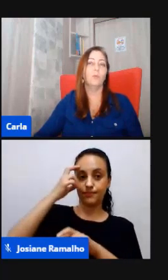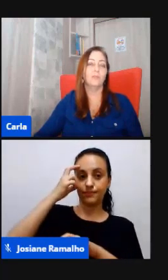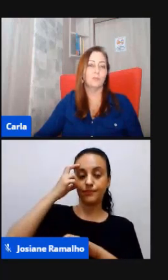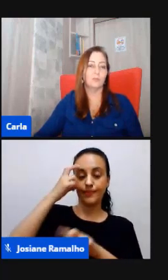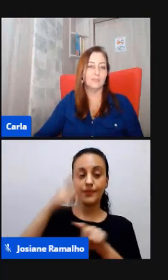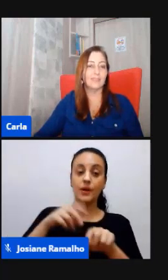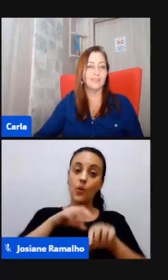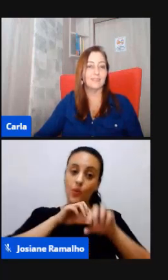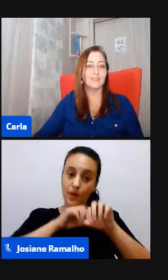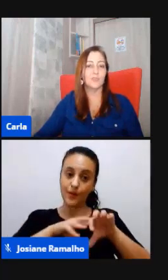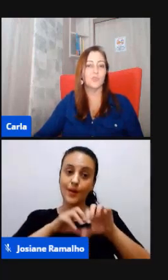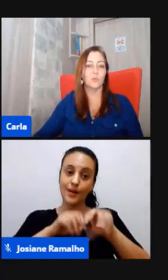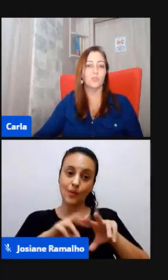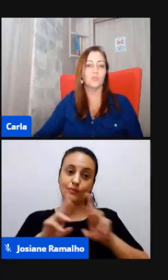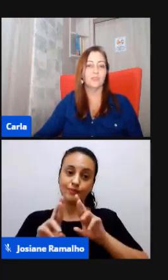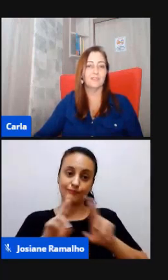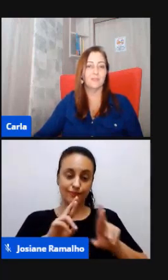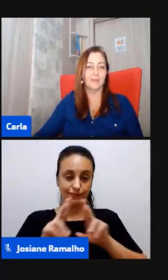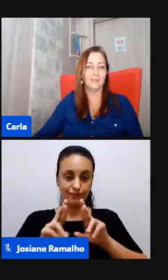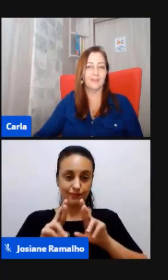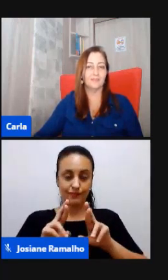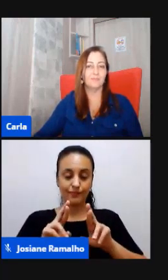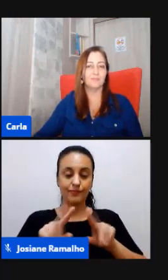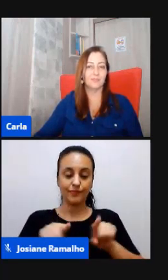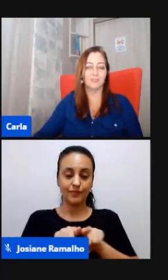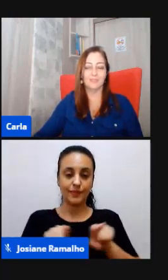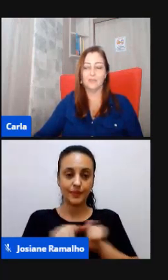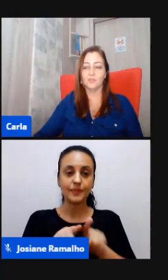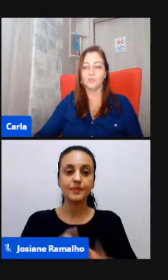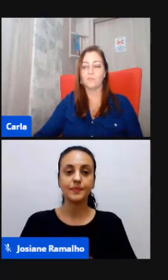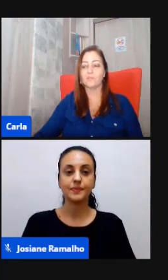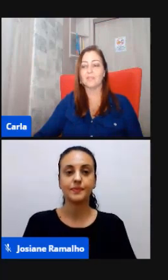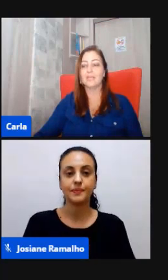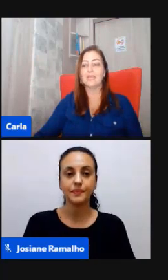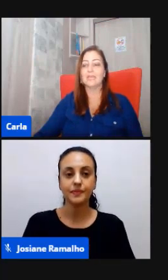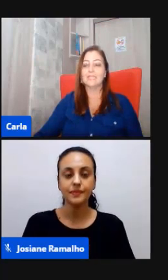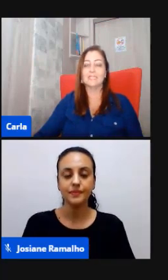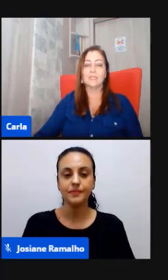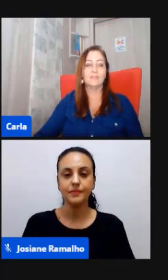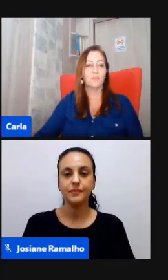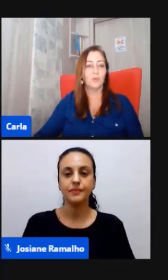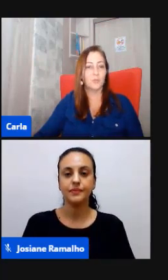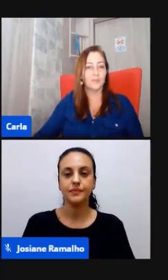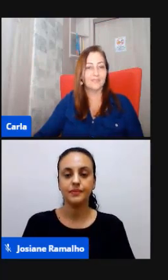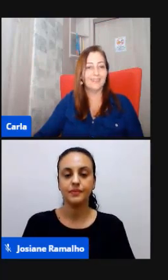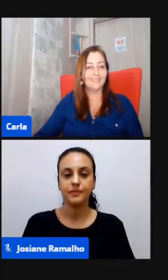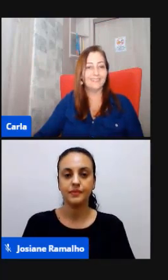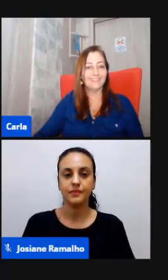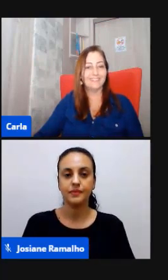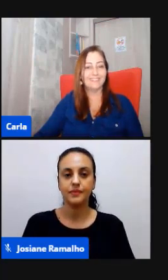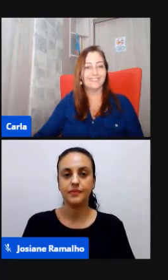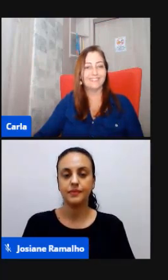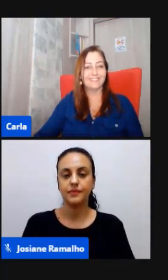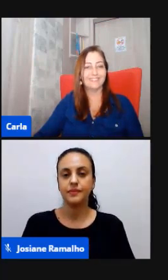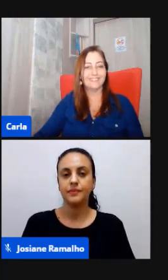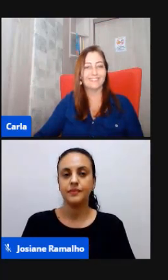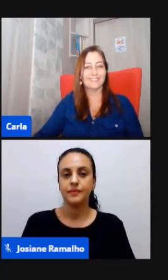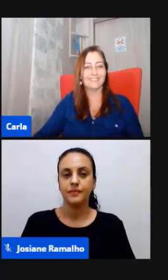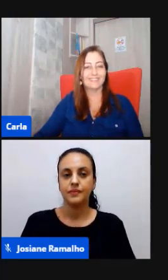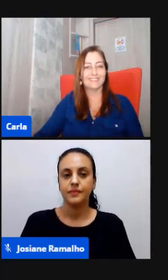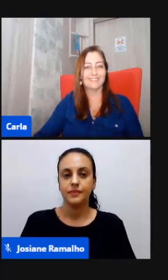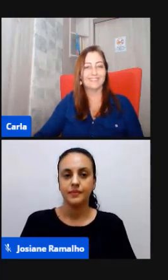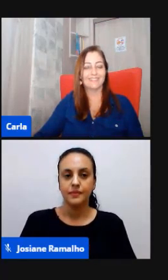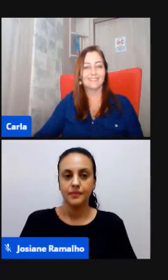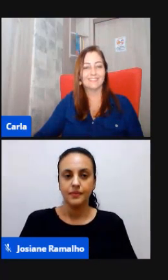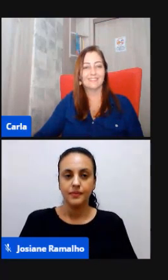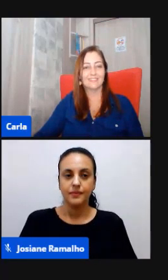com muitas outras riquezas que a gente pode oferecer para ela, não é verdade? Então, assim, pode passar.